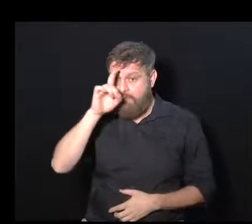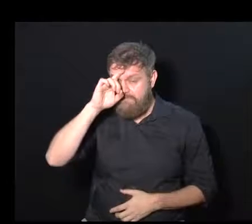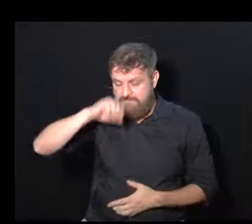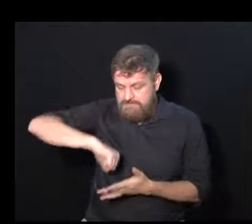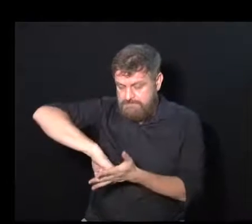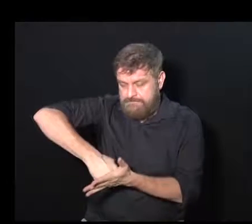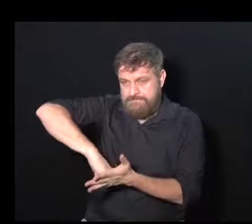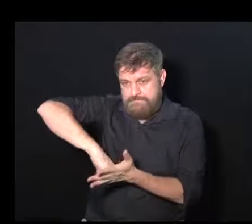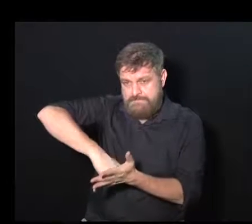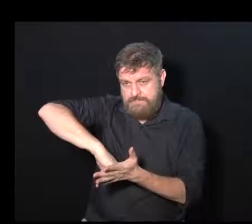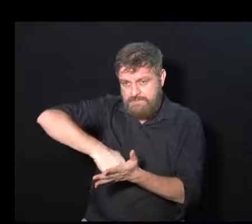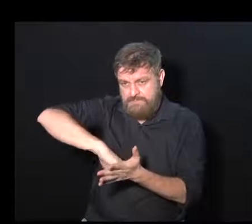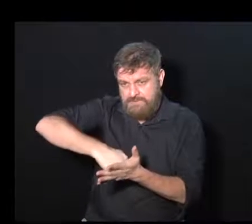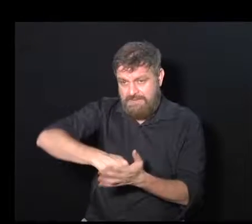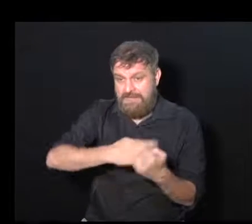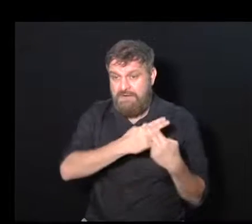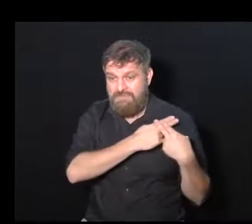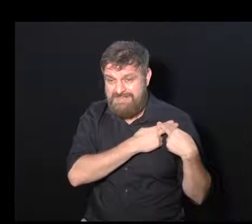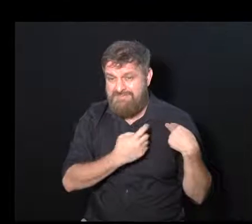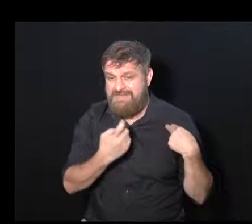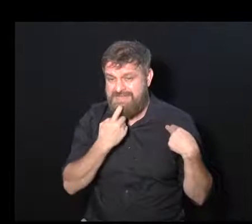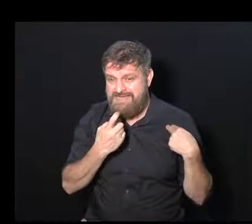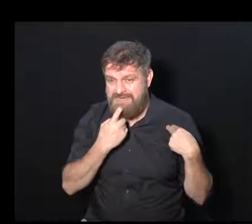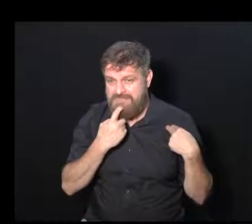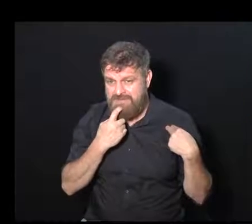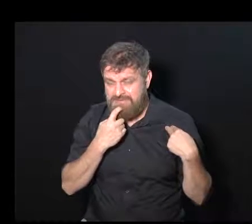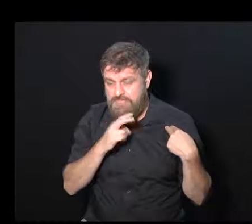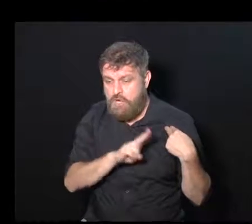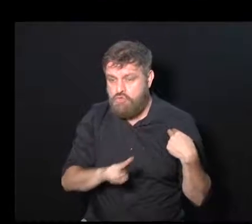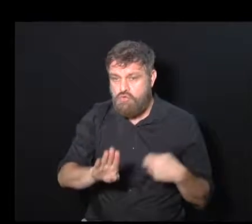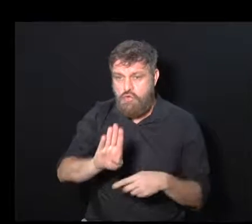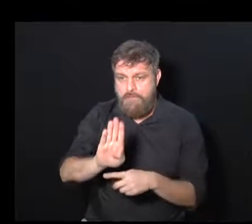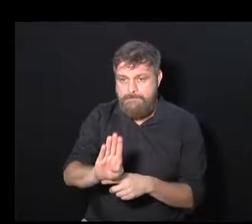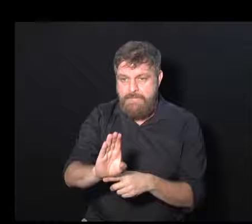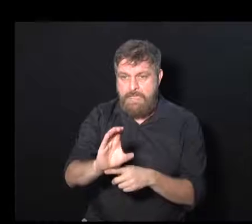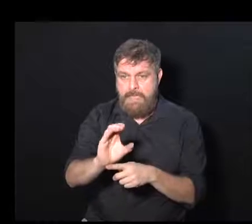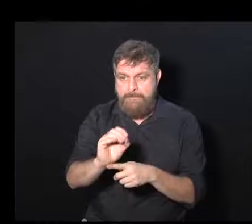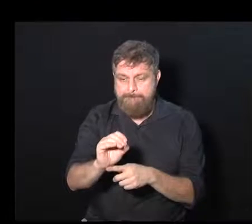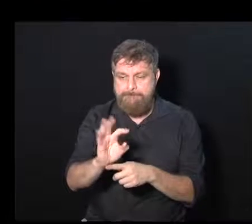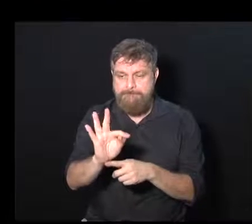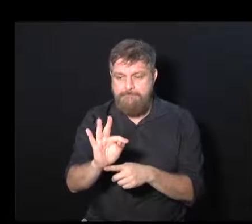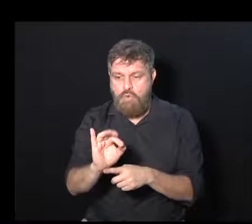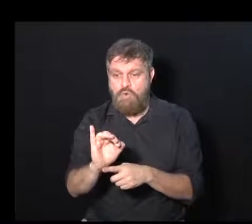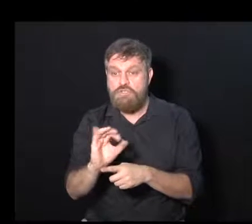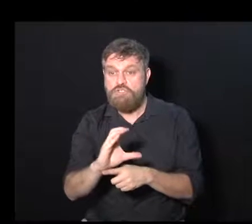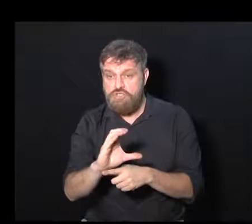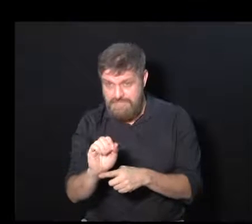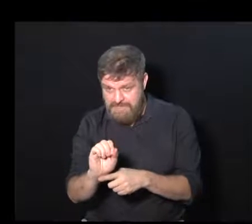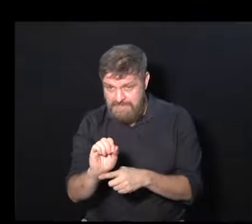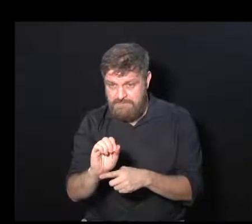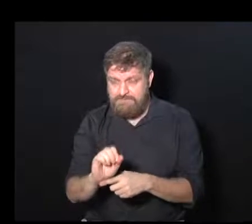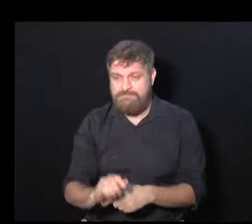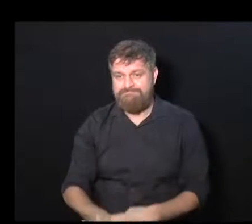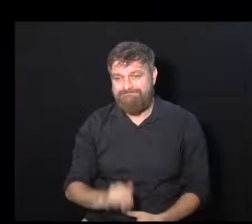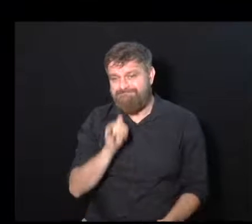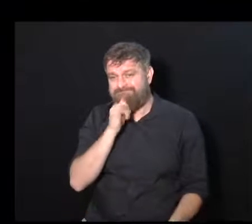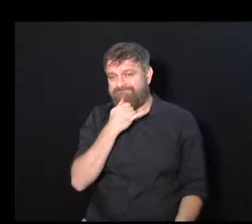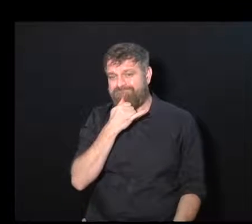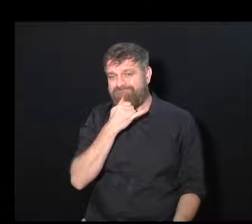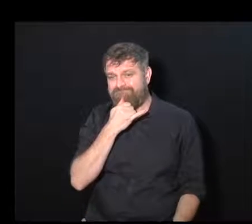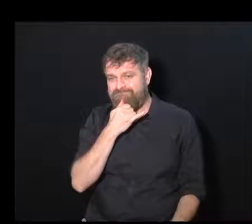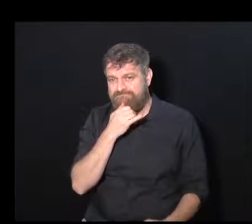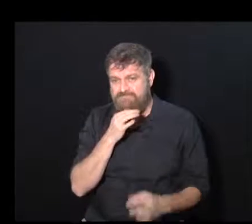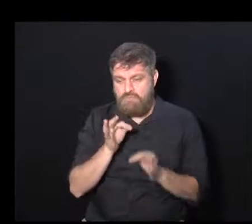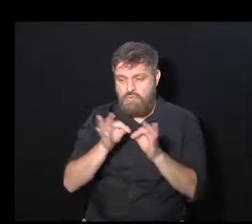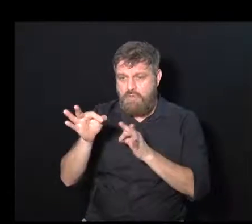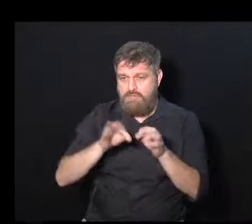manipulação municipal de fitoterápicos, que é a Botica da Família, que se deu a Botica da Família. Infelizmente, o projeto